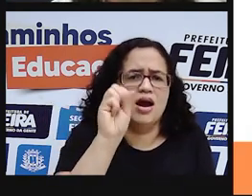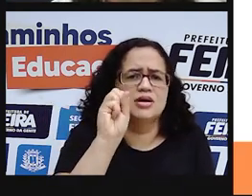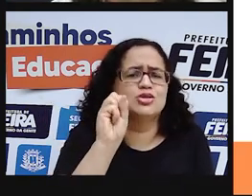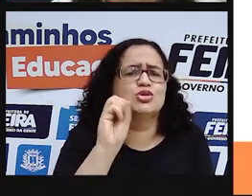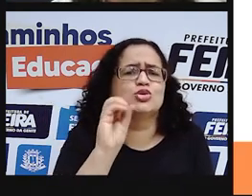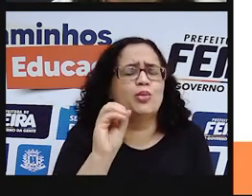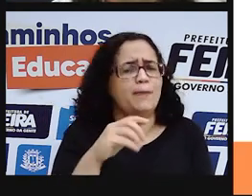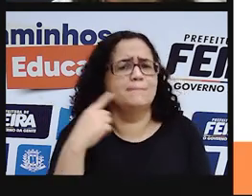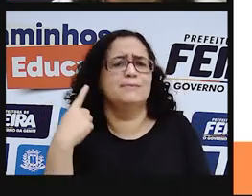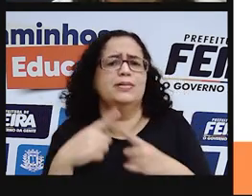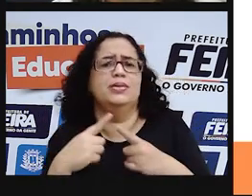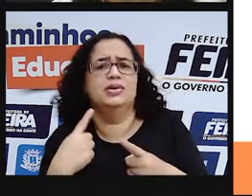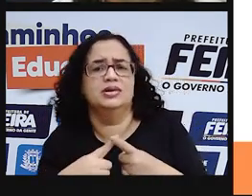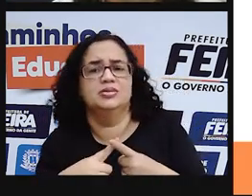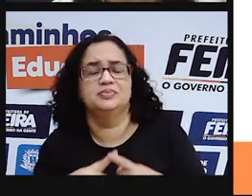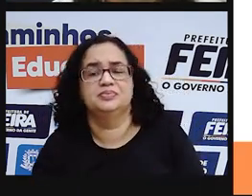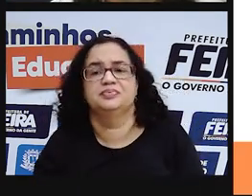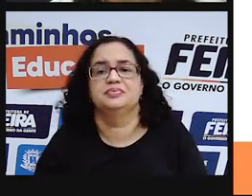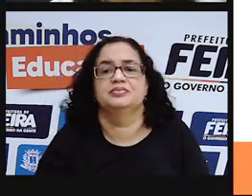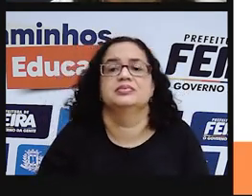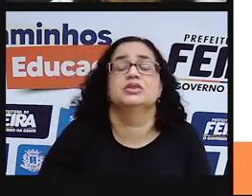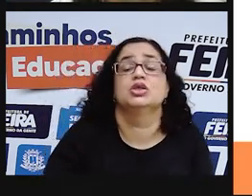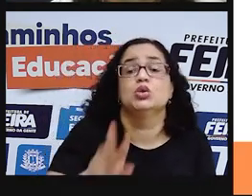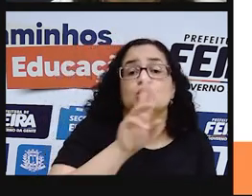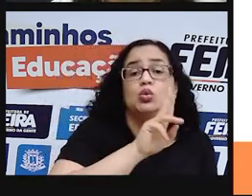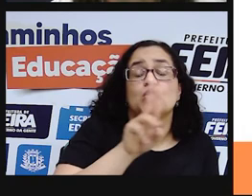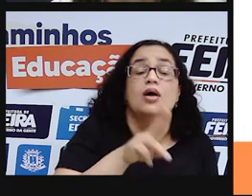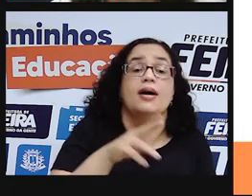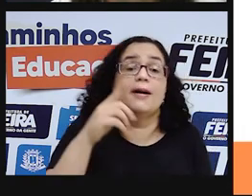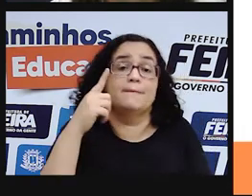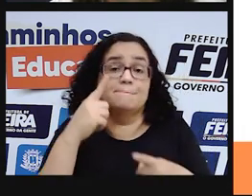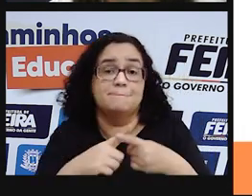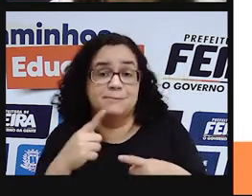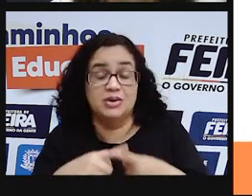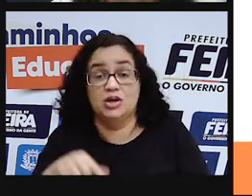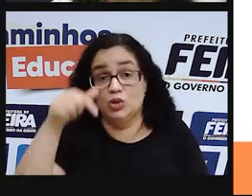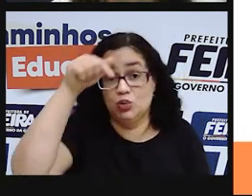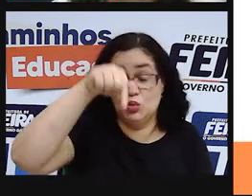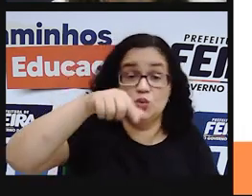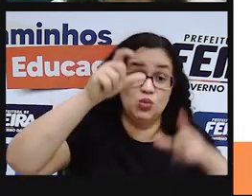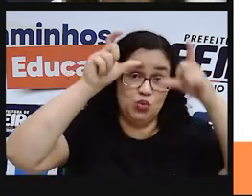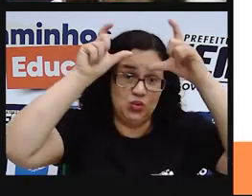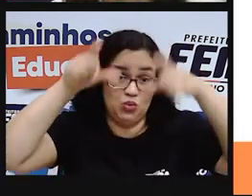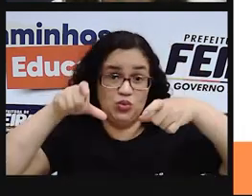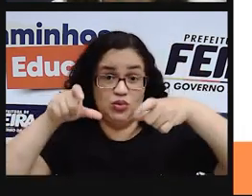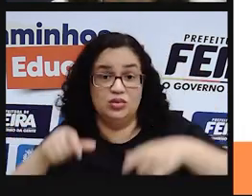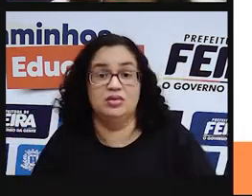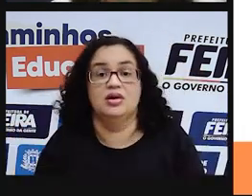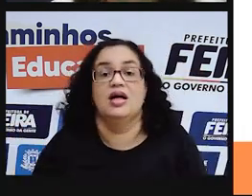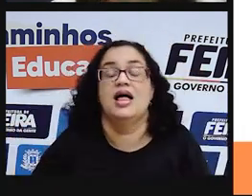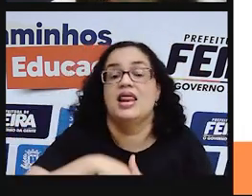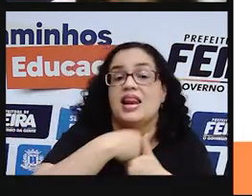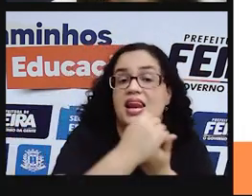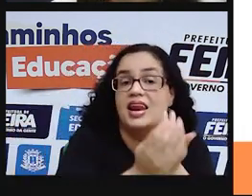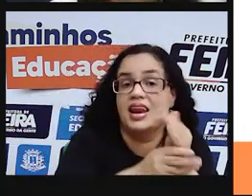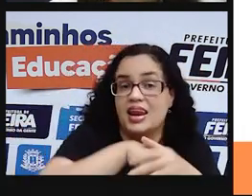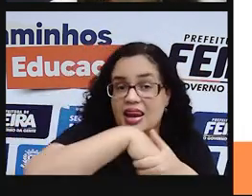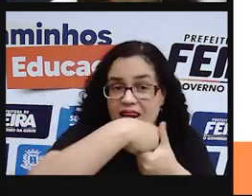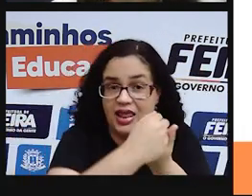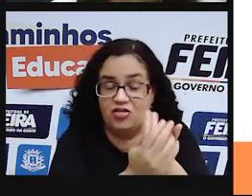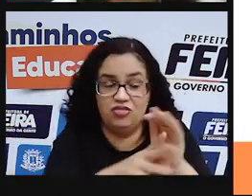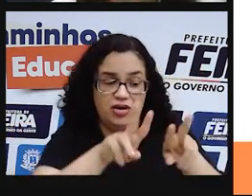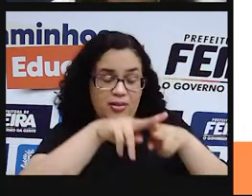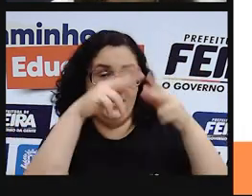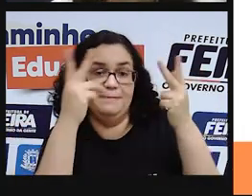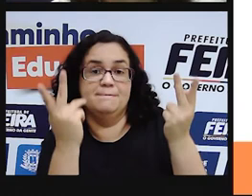é a origem desse nome é porque os moradores do local que costumavam lavar os pratos lá